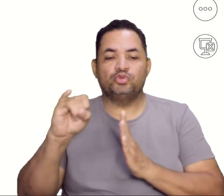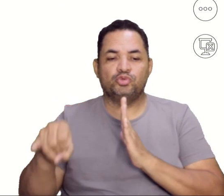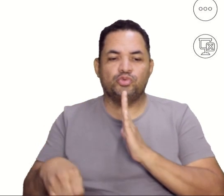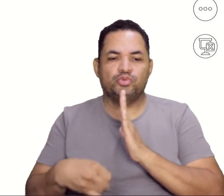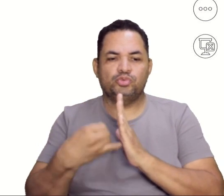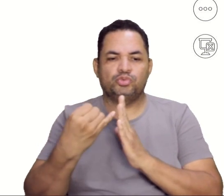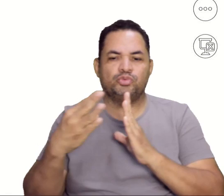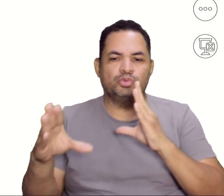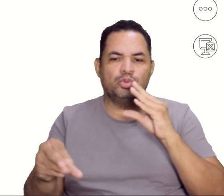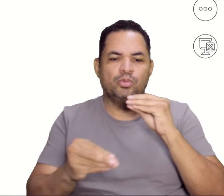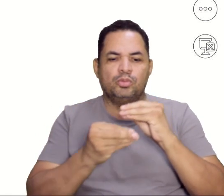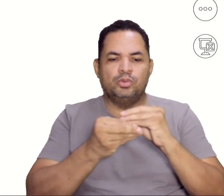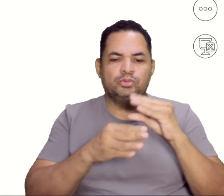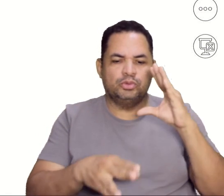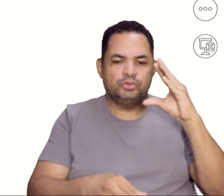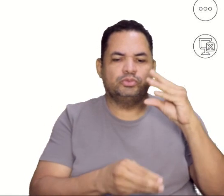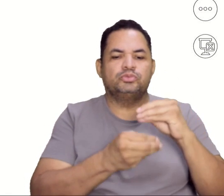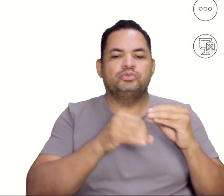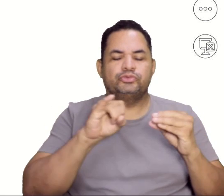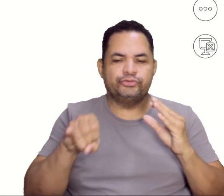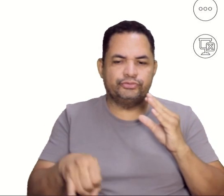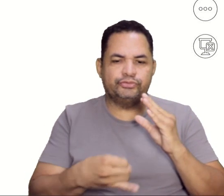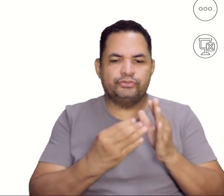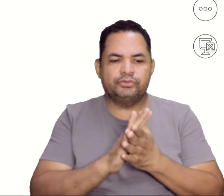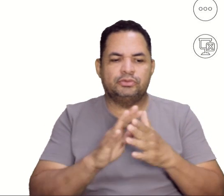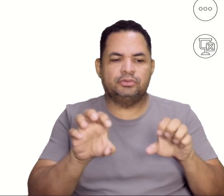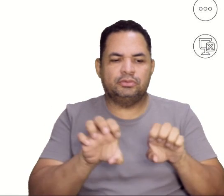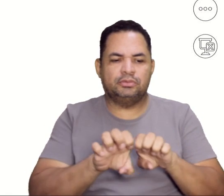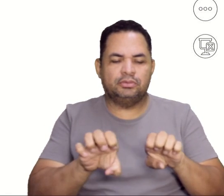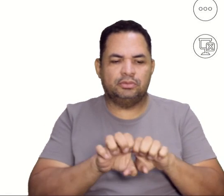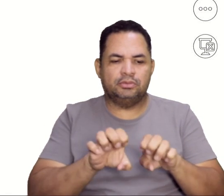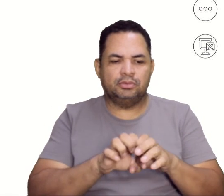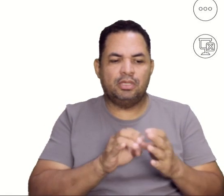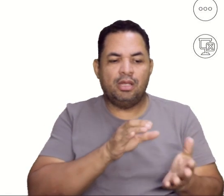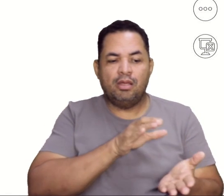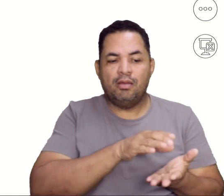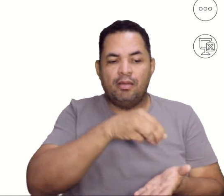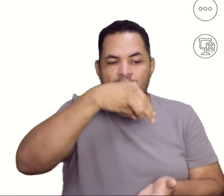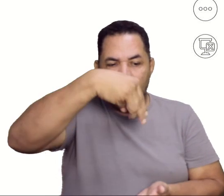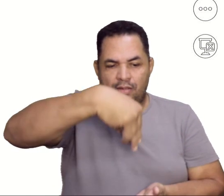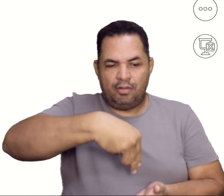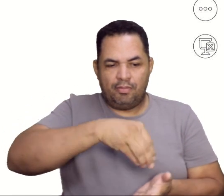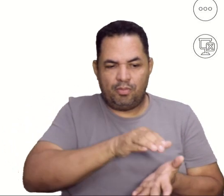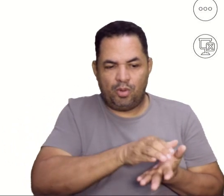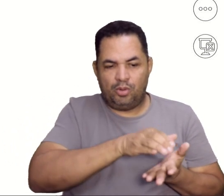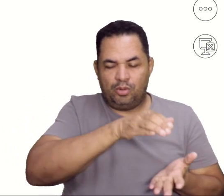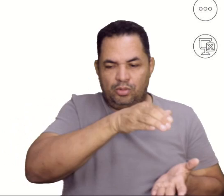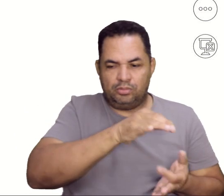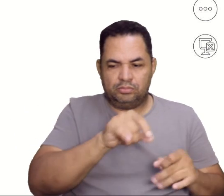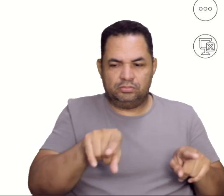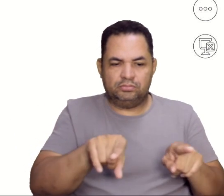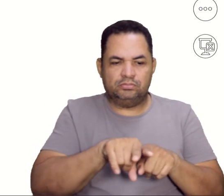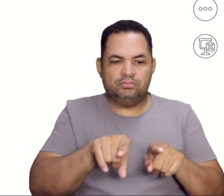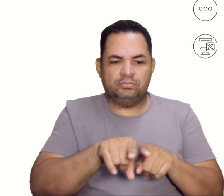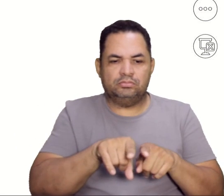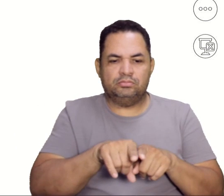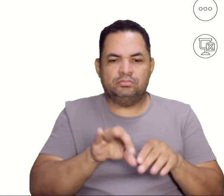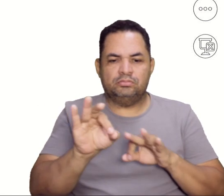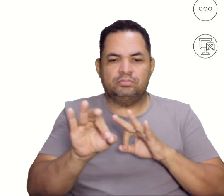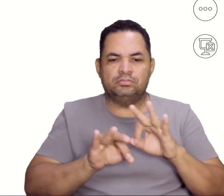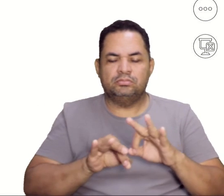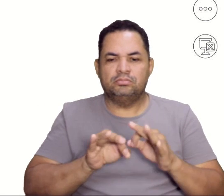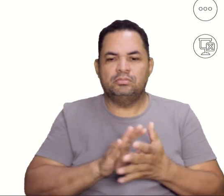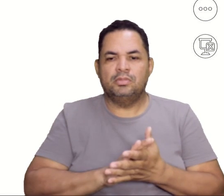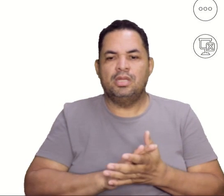sobre juro onde a nossa equação agora nos gera de cara um montante e o montante é dado por o capital vezes